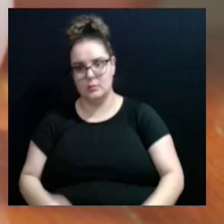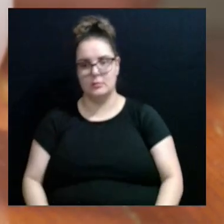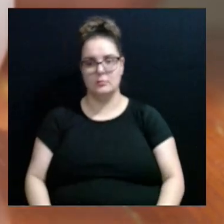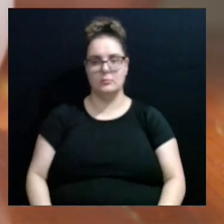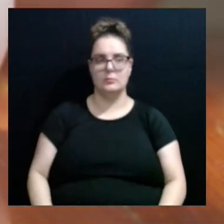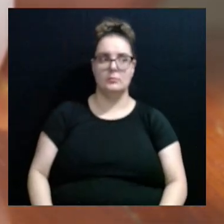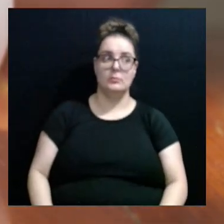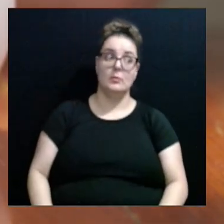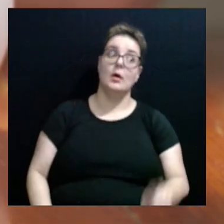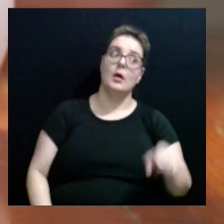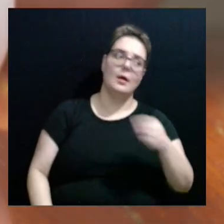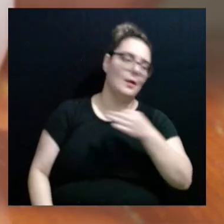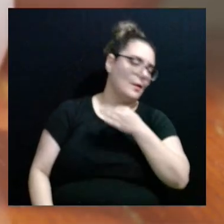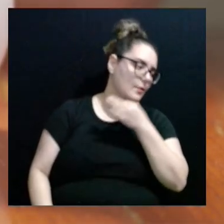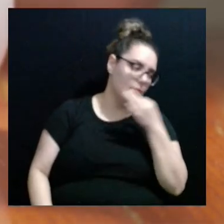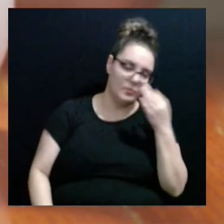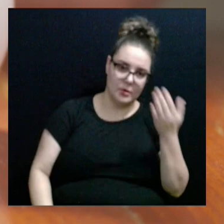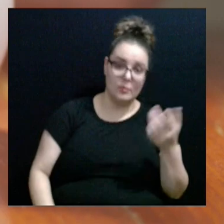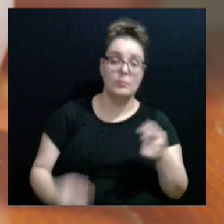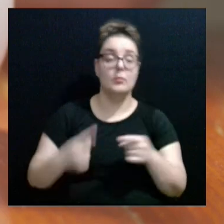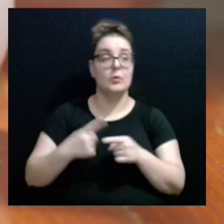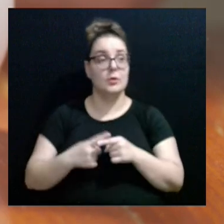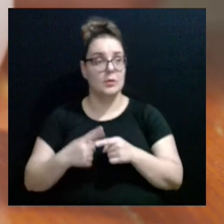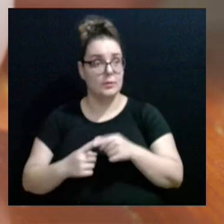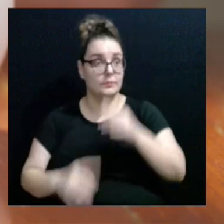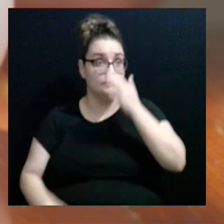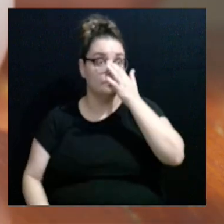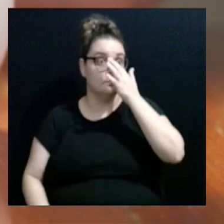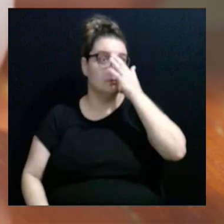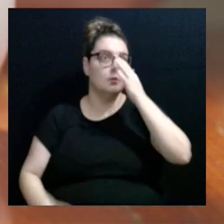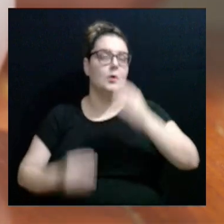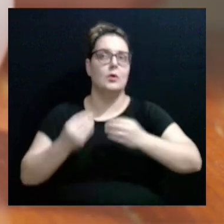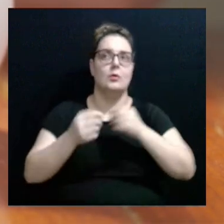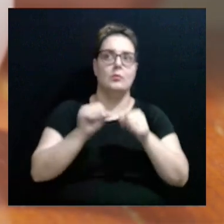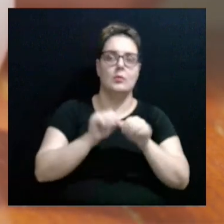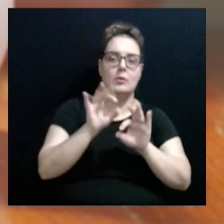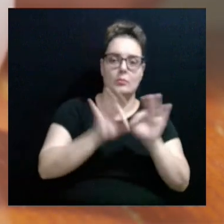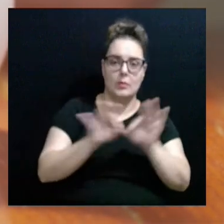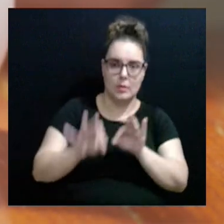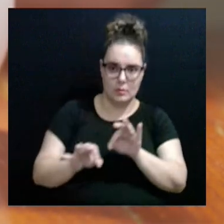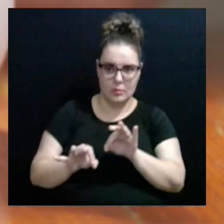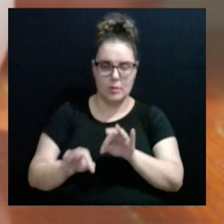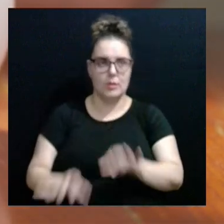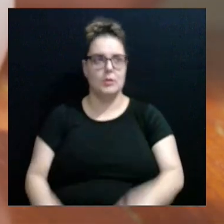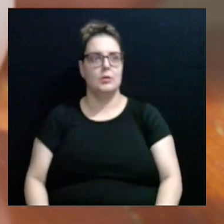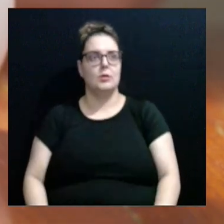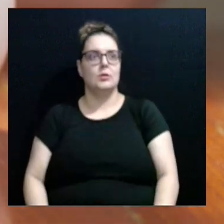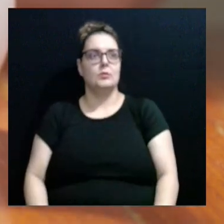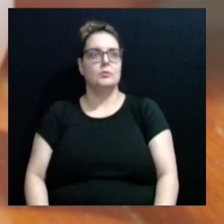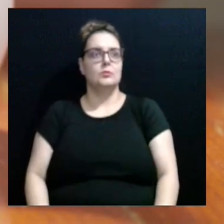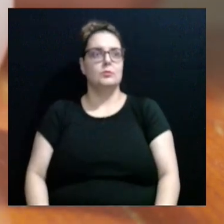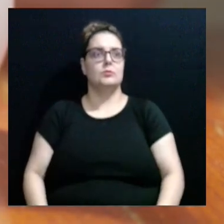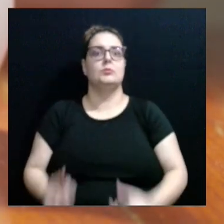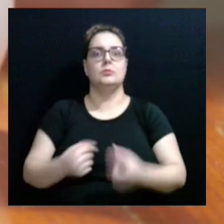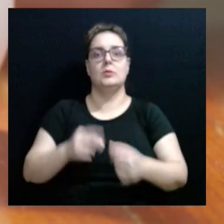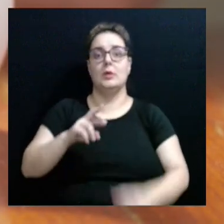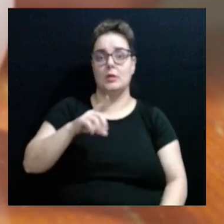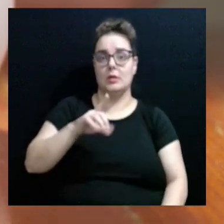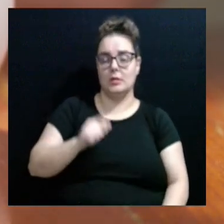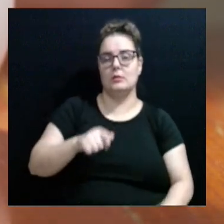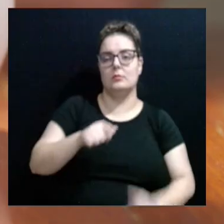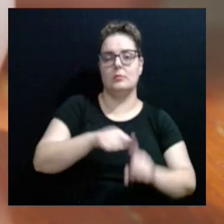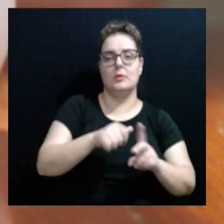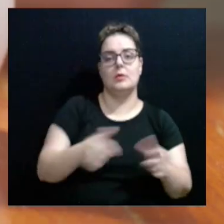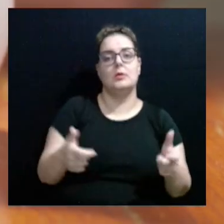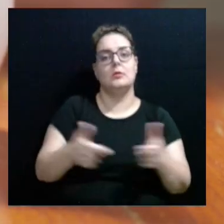ideal, Rafa. Por quê? Porque quando você faz um planejamento ali da sua renda mensal, você diminui um pouco as compras no mercado